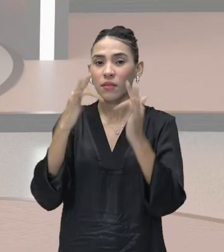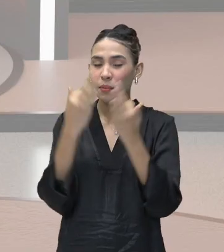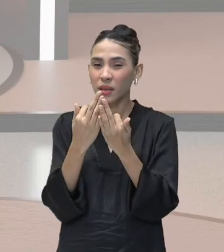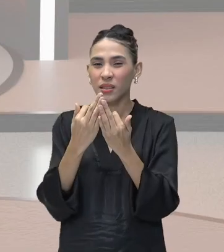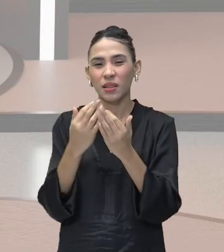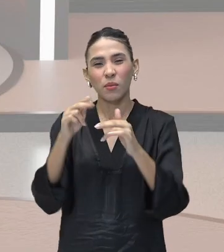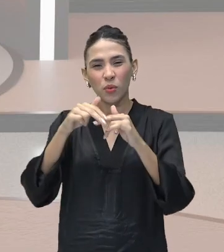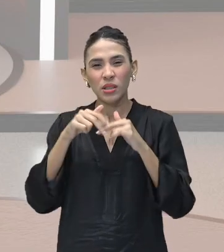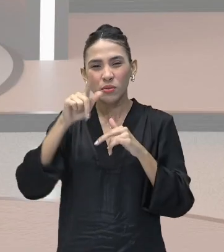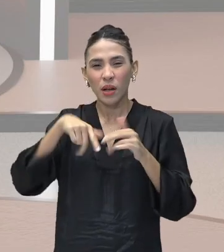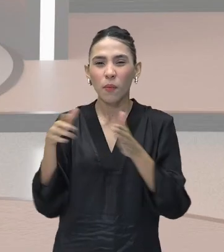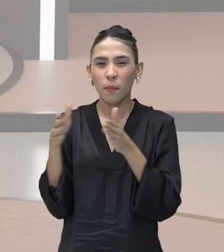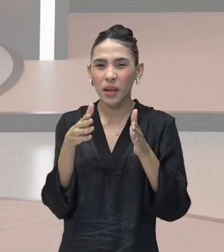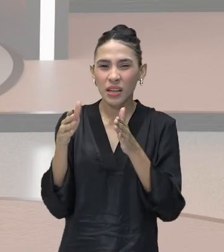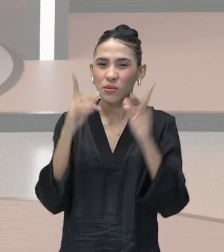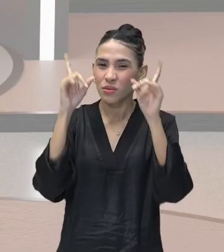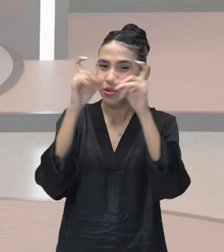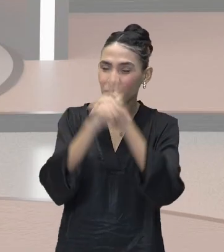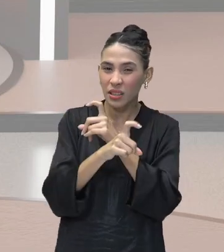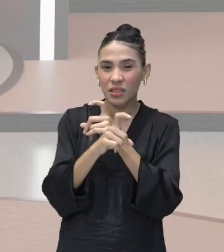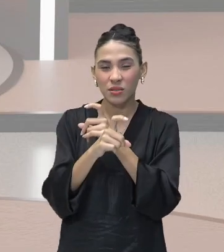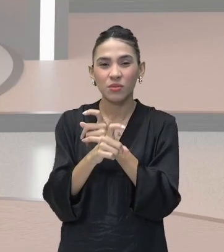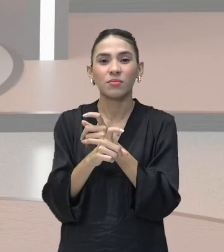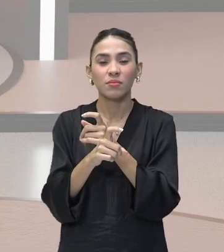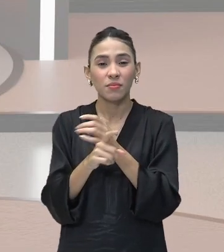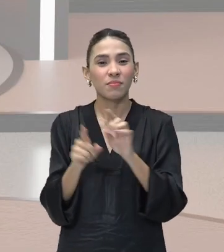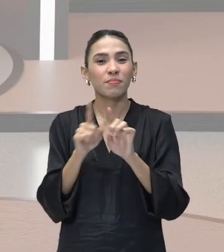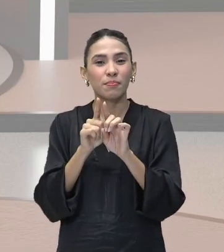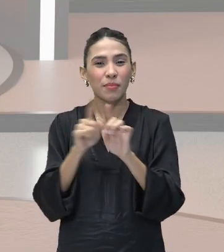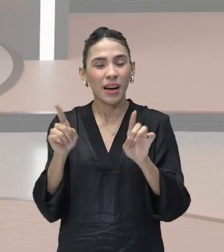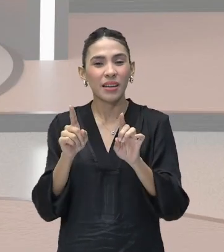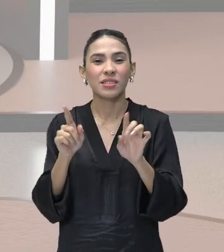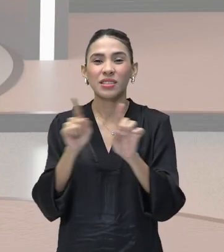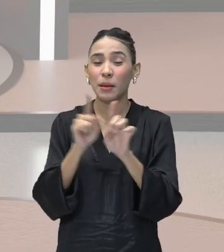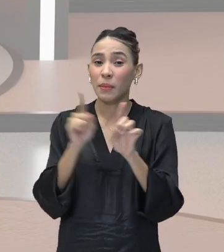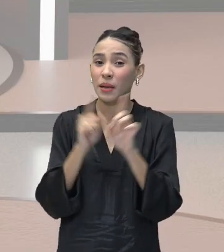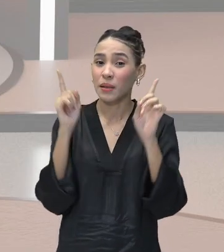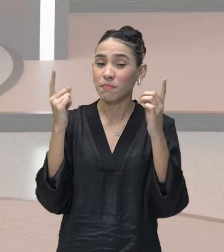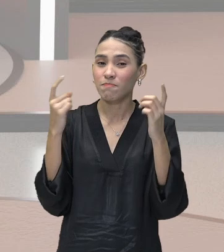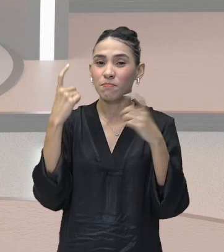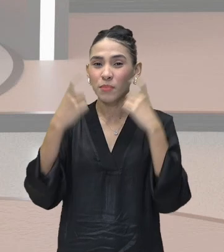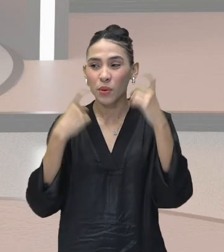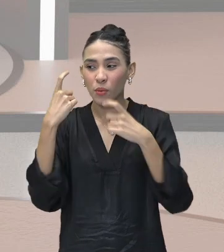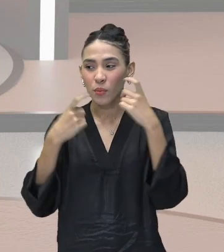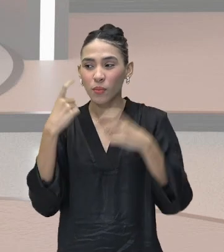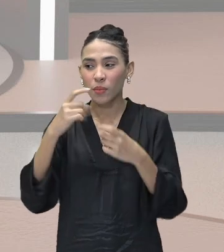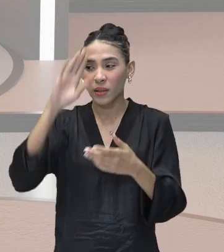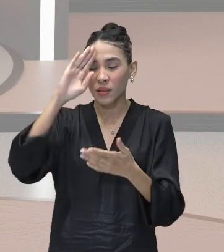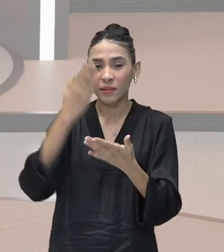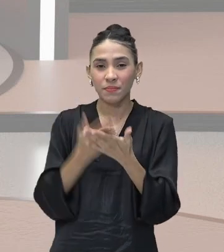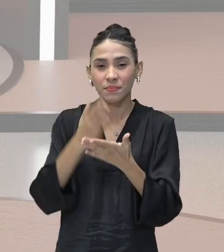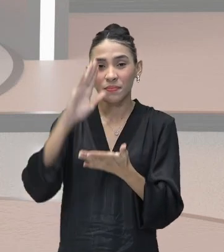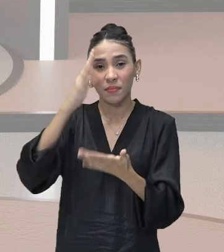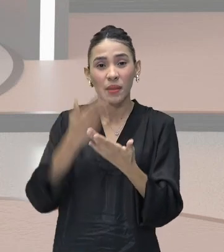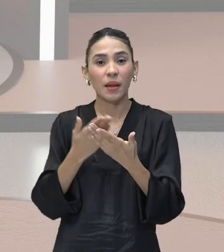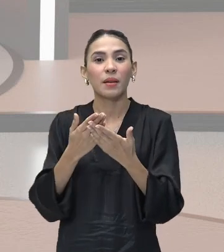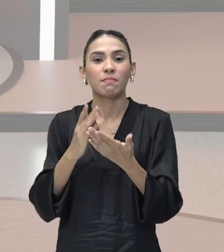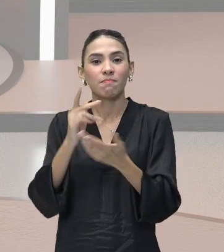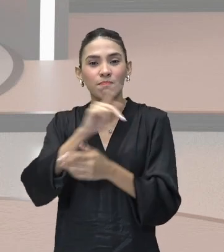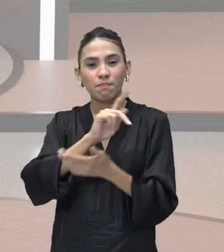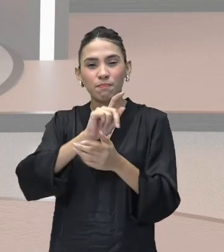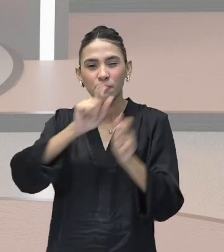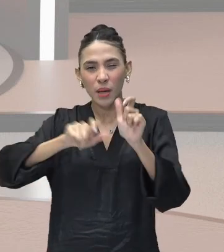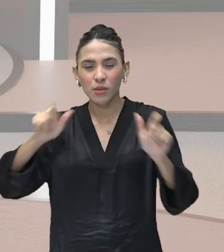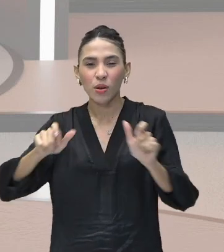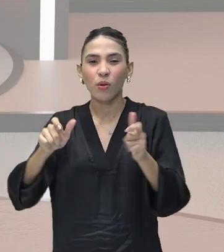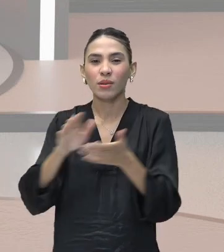depressiva de se olhar, né, mas também chocante. Por quê? Porque as pessoas ficaram totalmente na miséria. Então, milhões de pessoas perderam